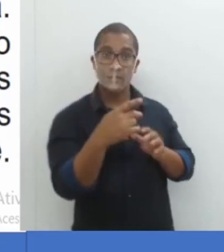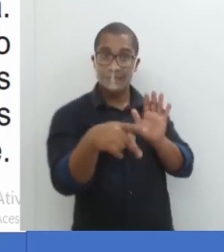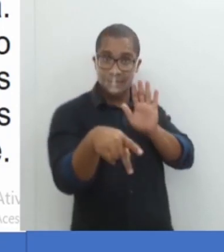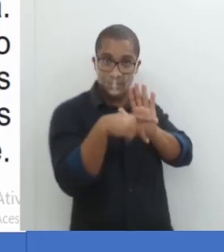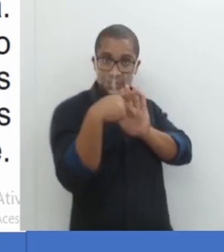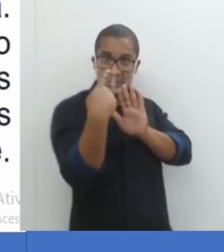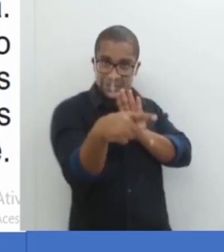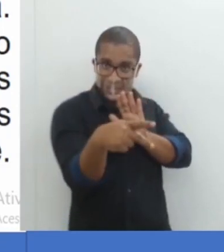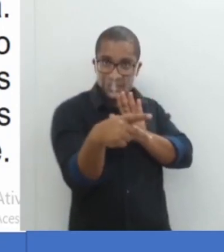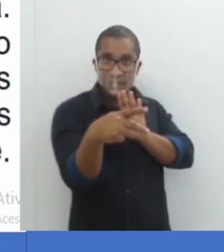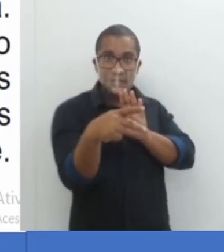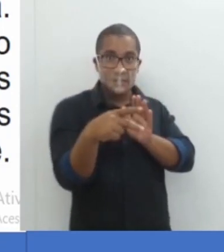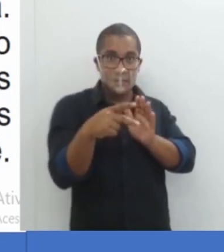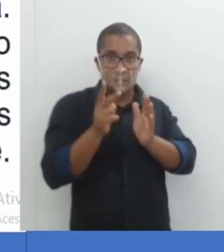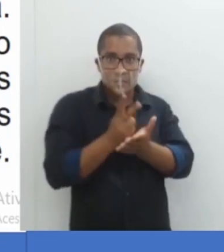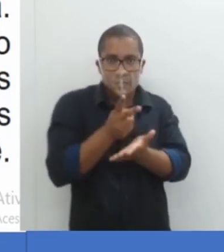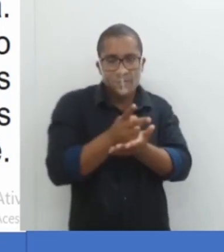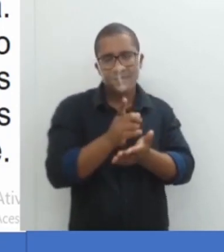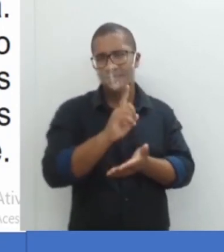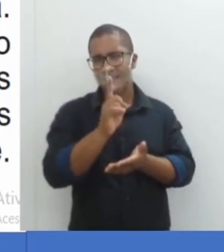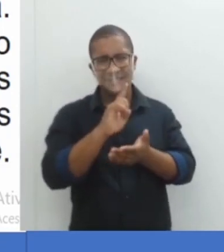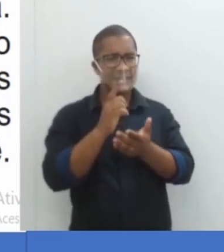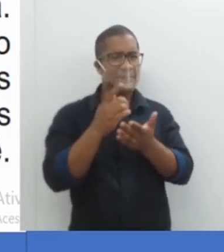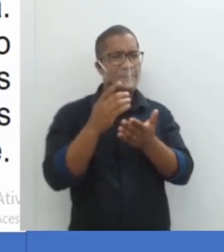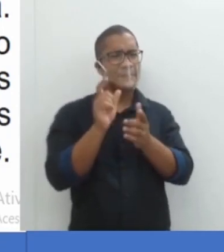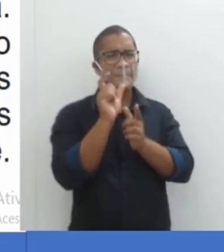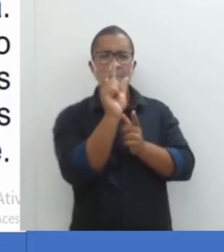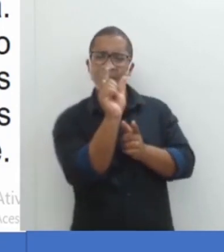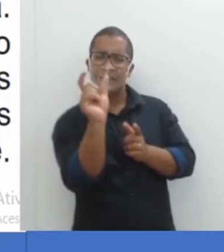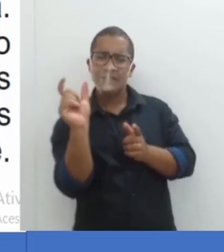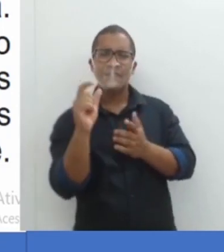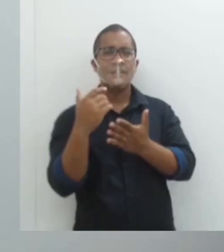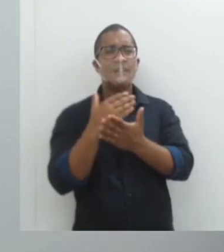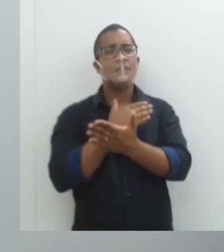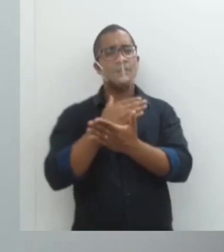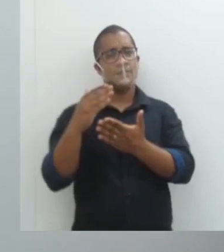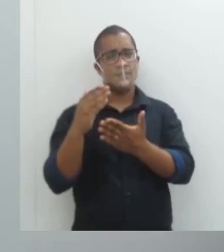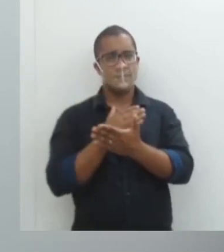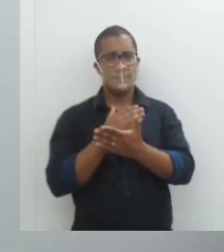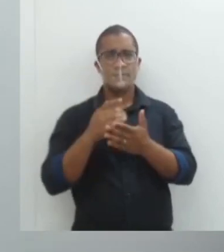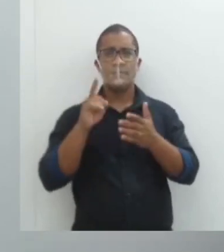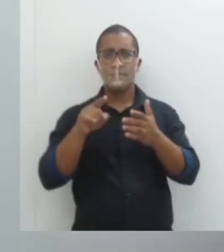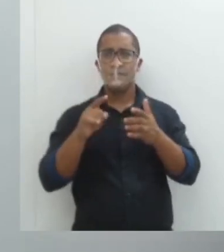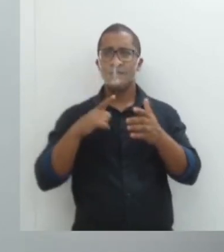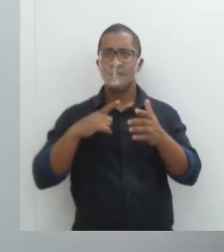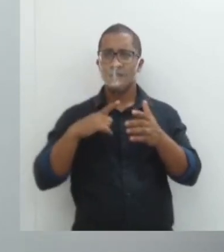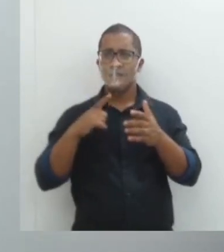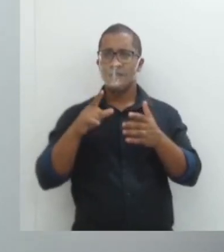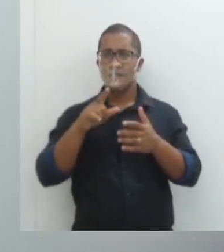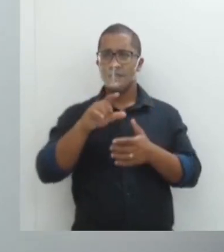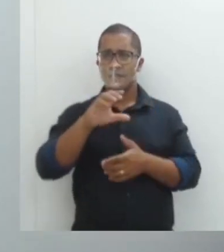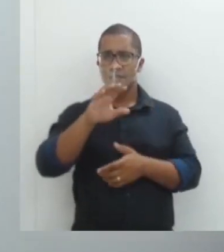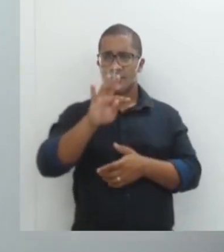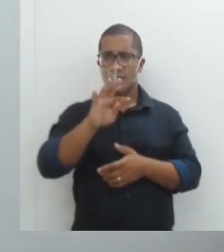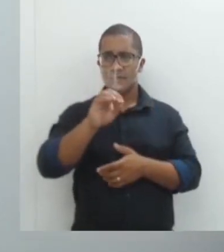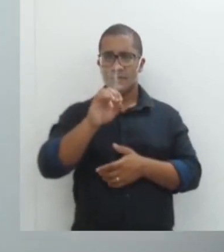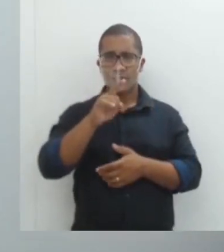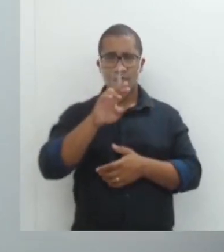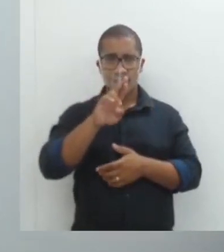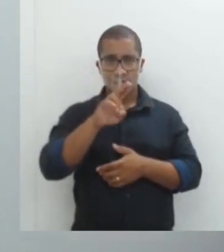mencionadas nos cantos do toré. Toré é um ritual